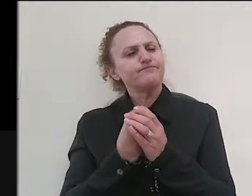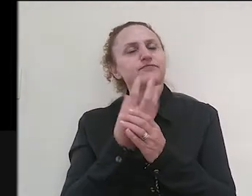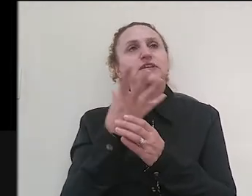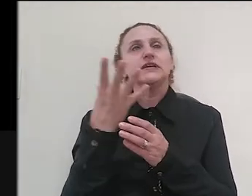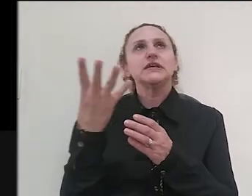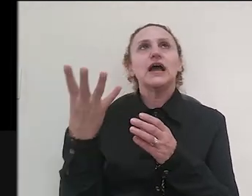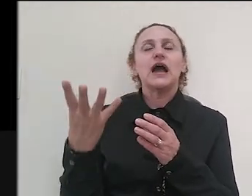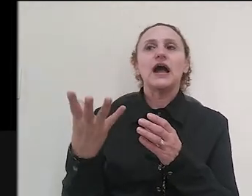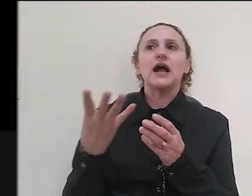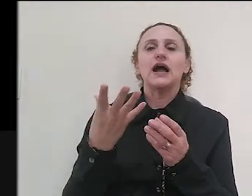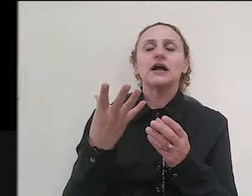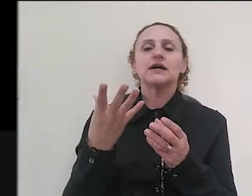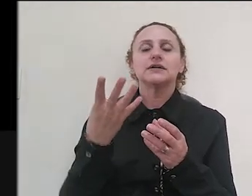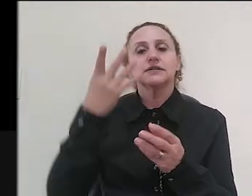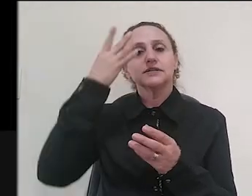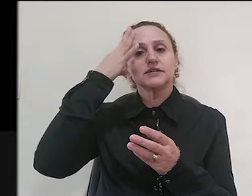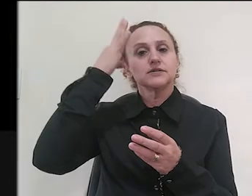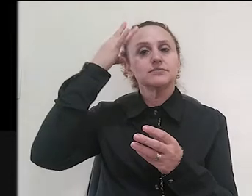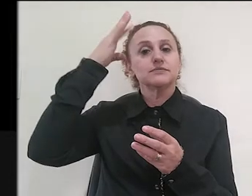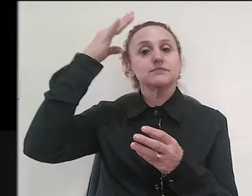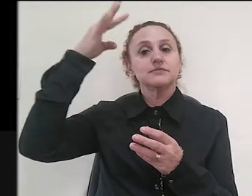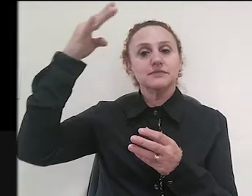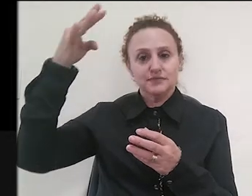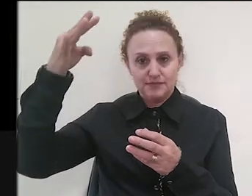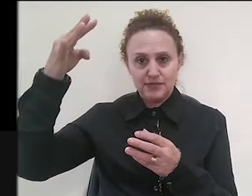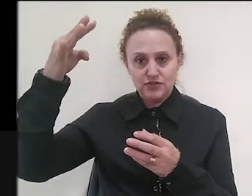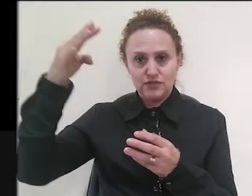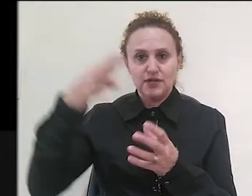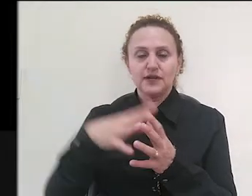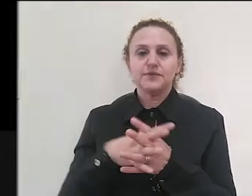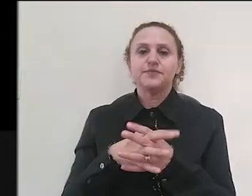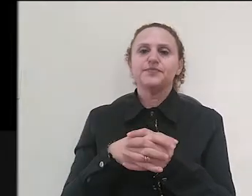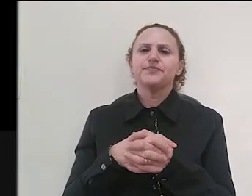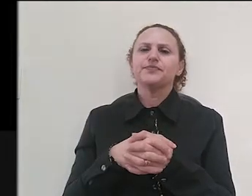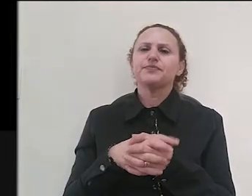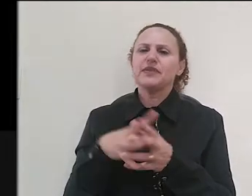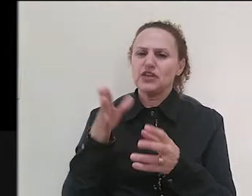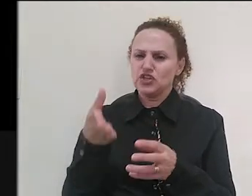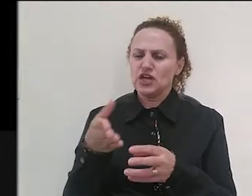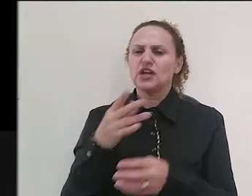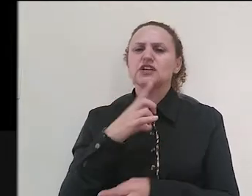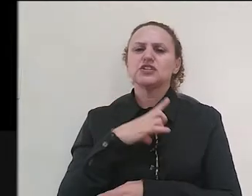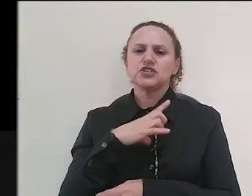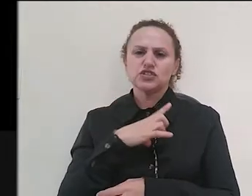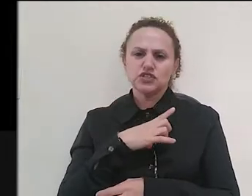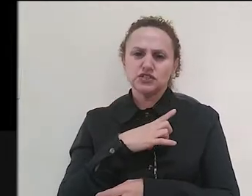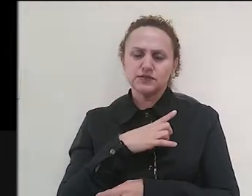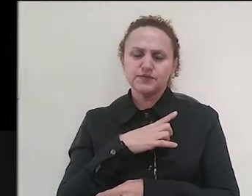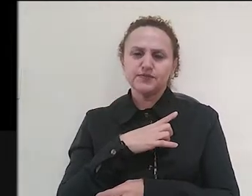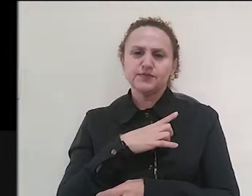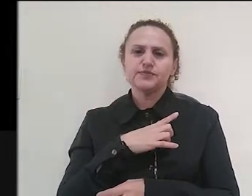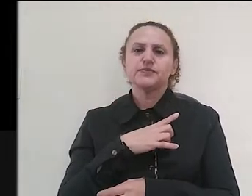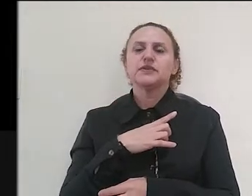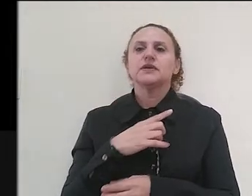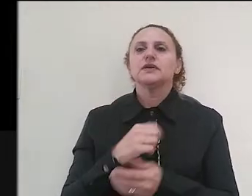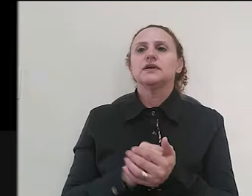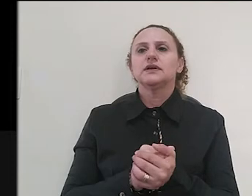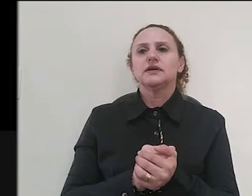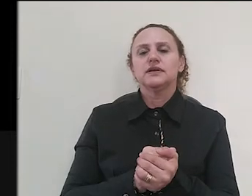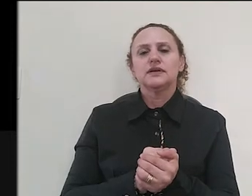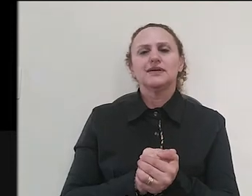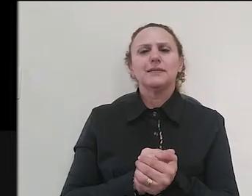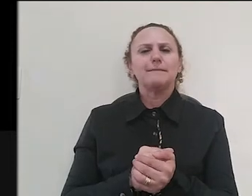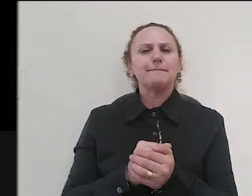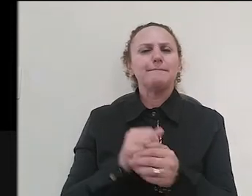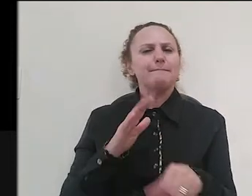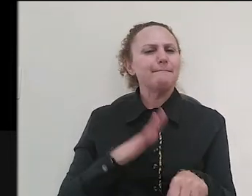explicações para as coisas que você. É a arte rupestre que existe, nesse caso aqui, há mais